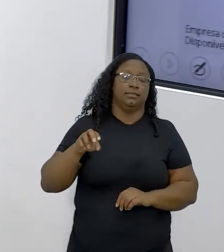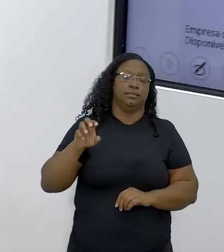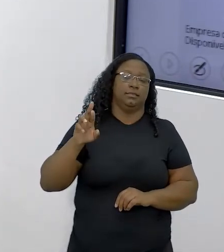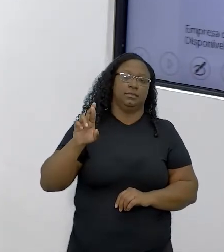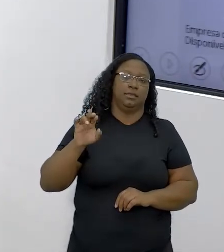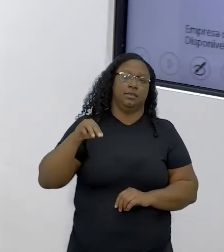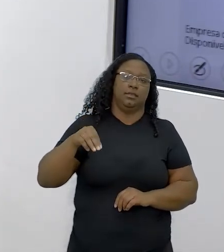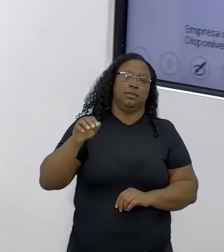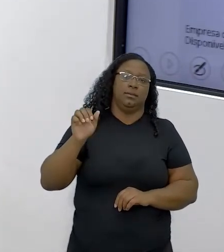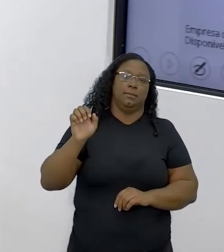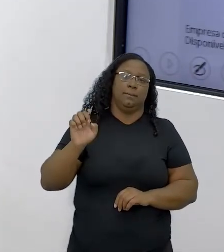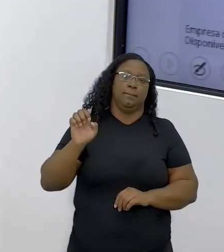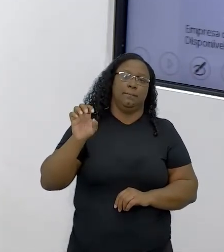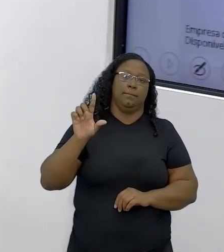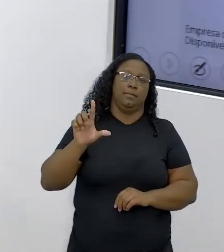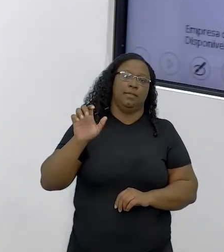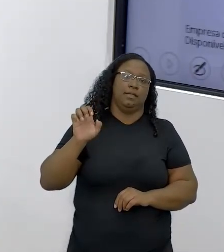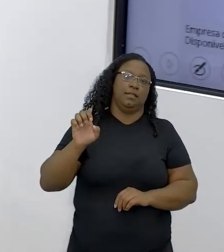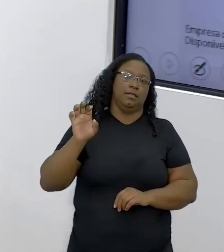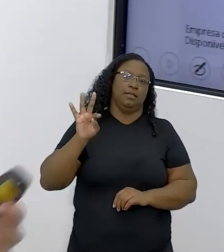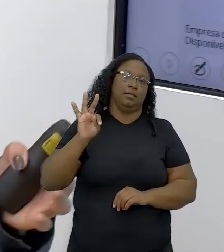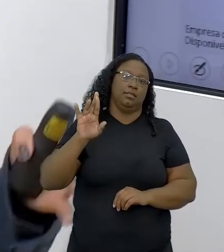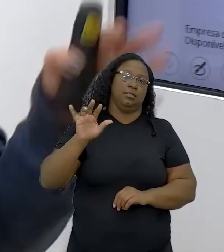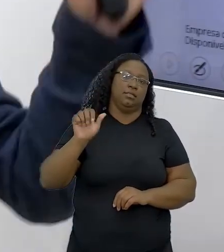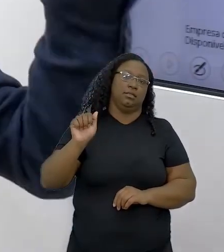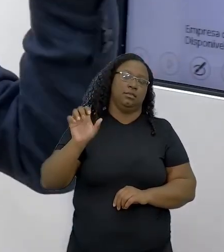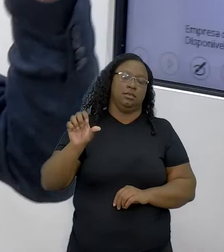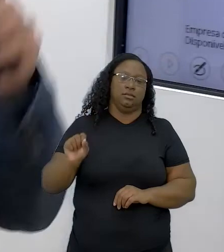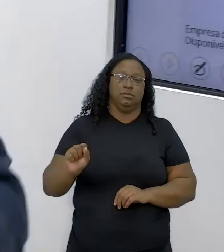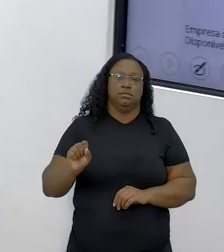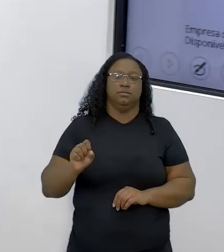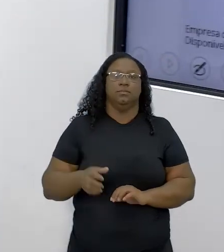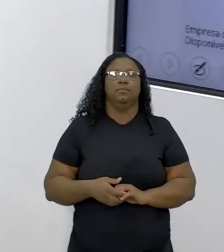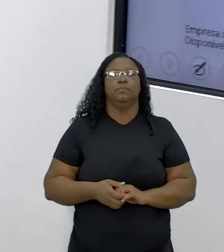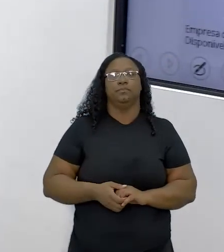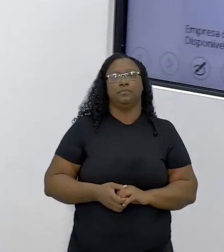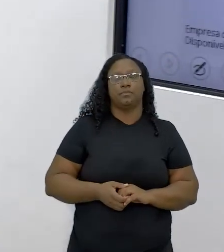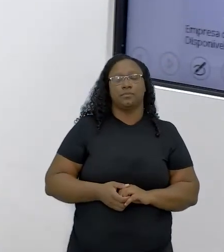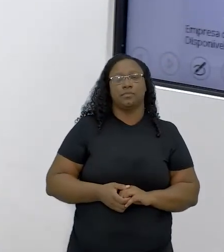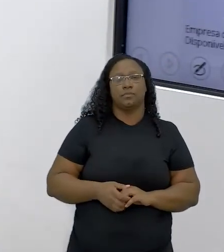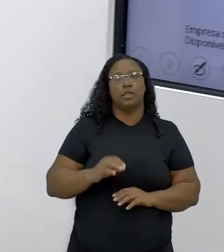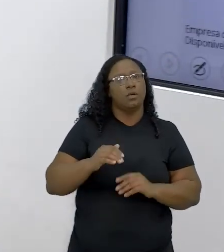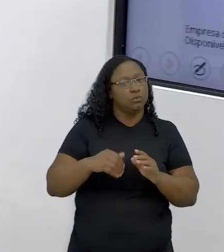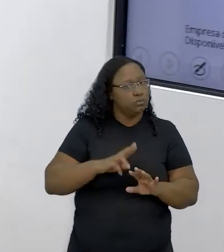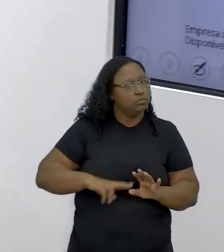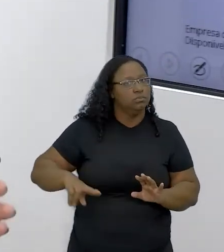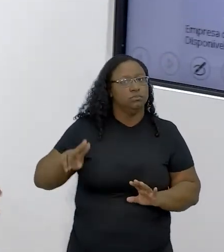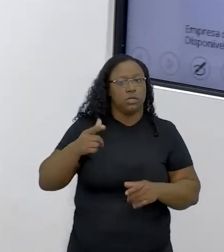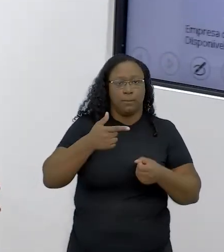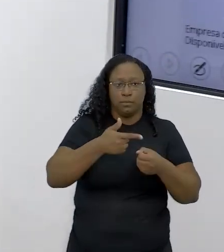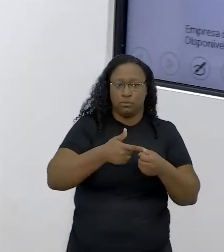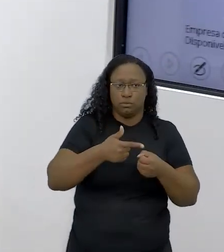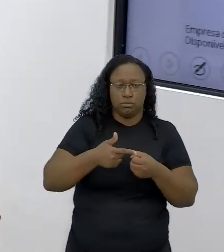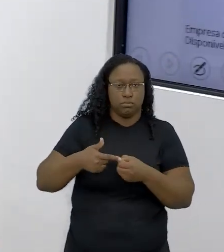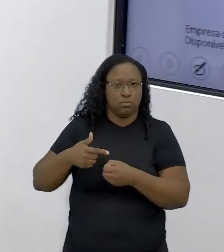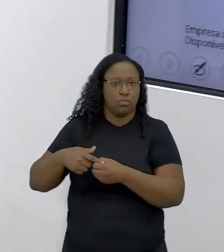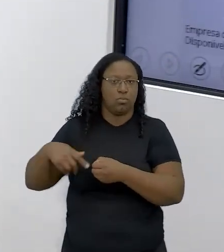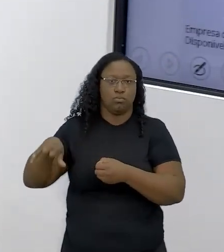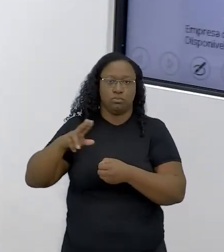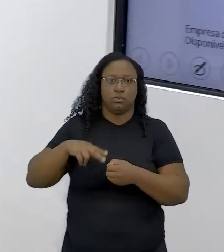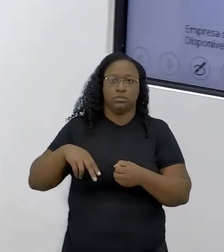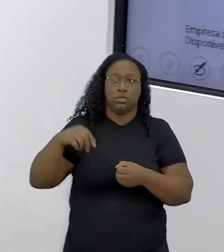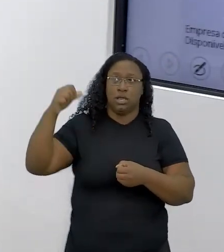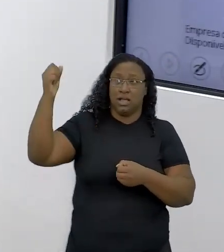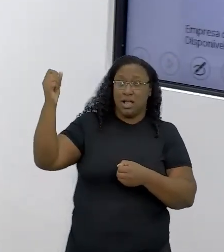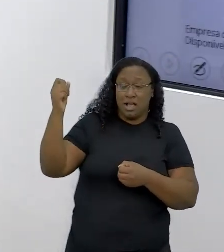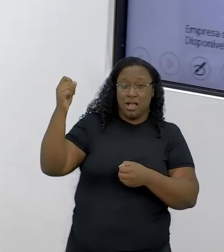com a biomassa como combustível do que as derivadas do petróleo e tudo mais. Veja que na nossa conta de luz fica